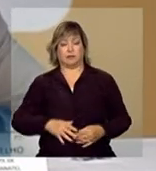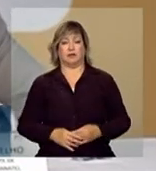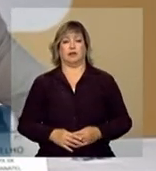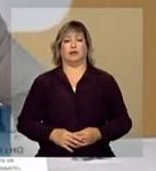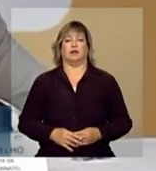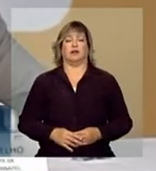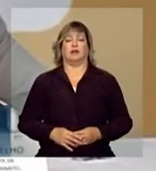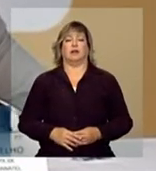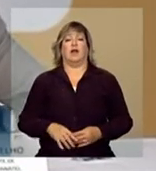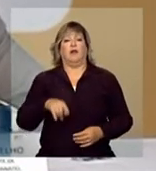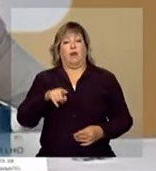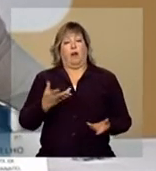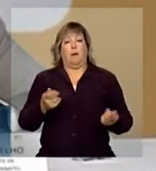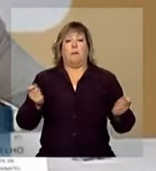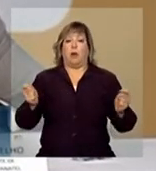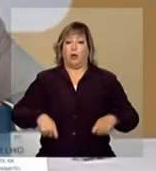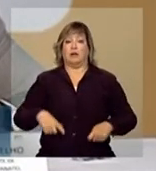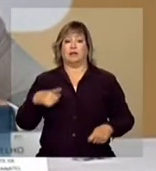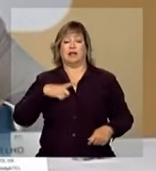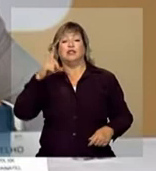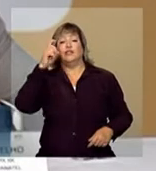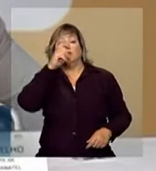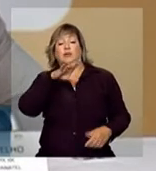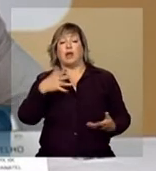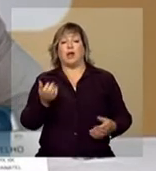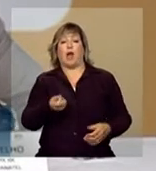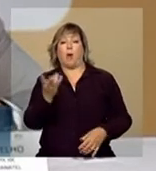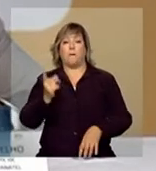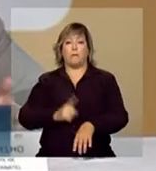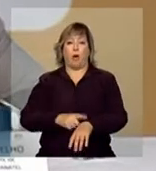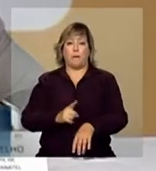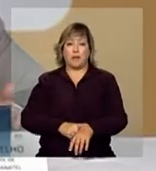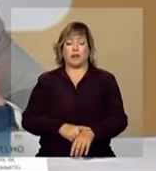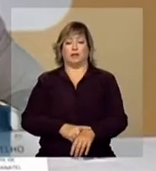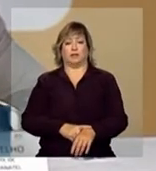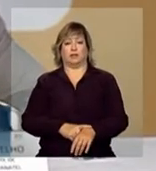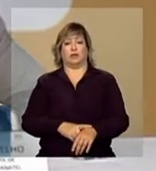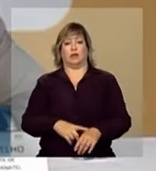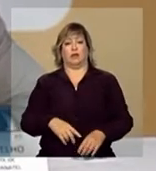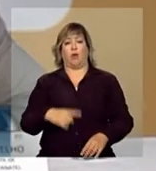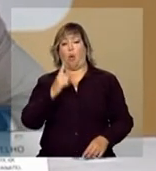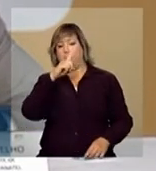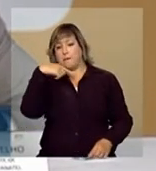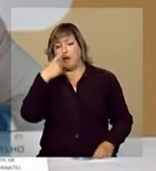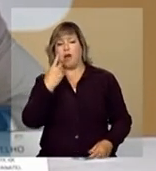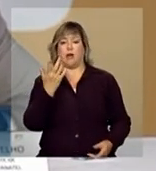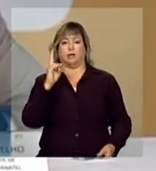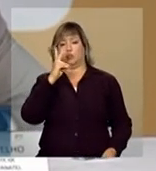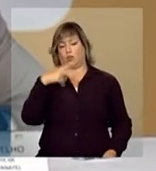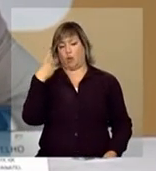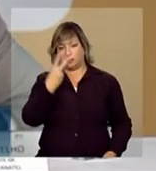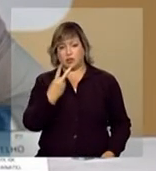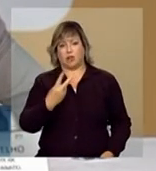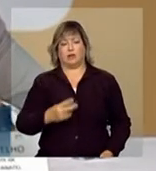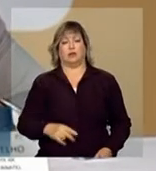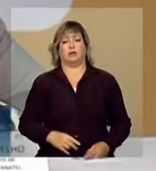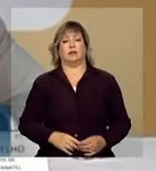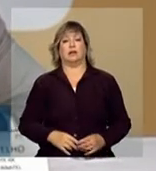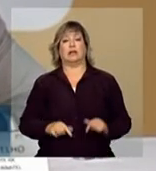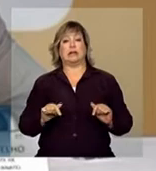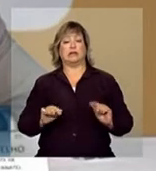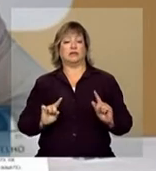você pode ter, né, dificuldades momentâneas ali no período de 1-2 horas. Então, isso, ao